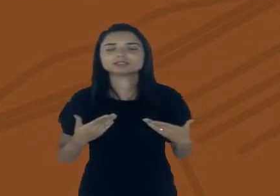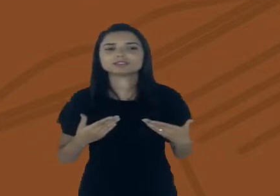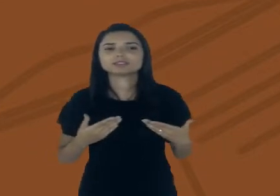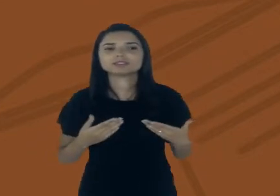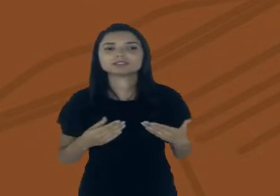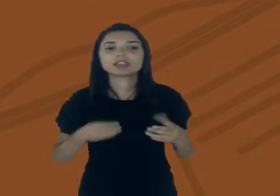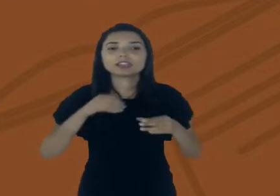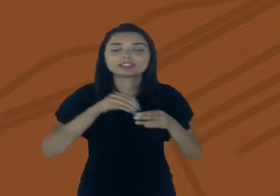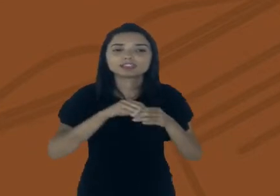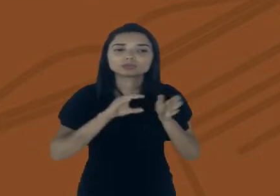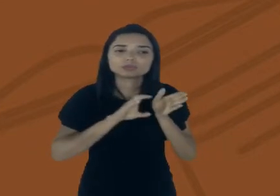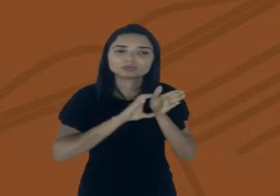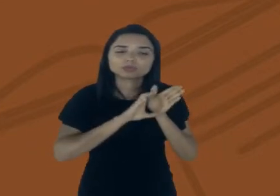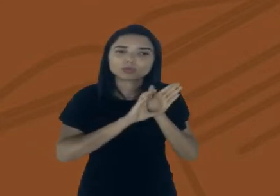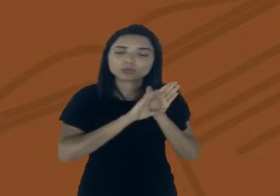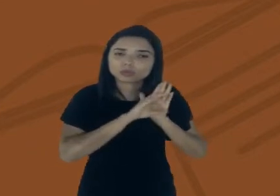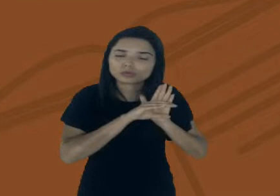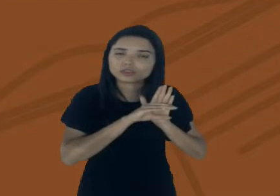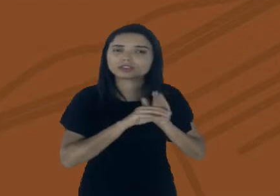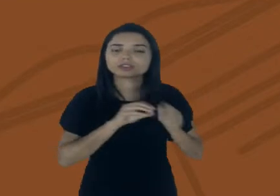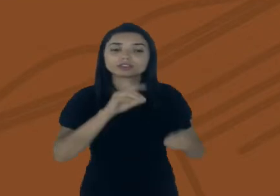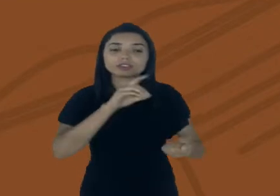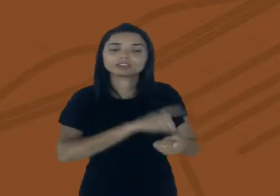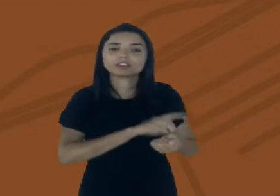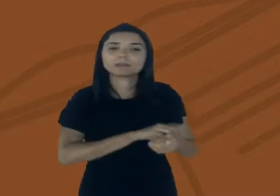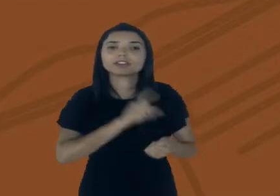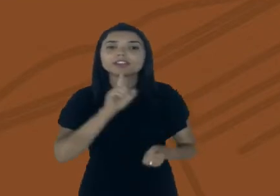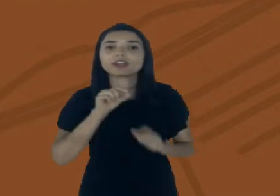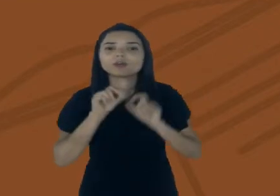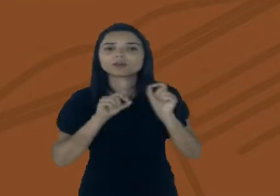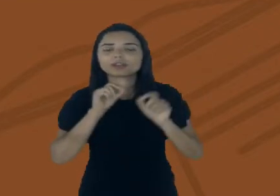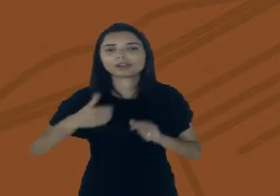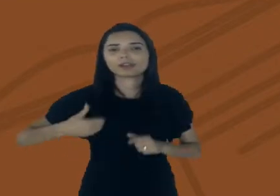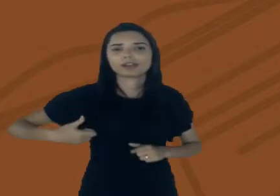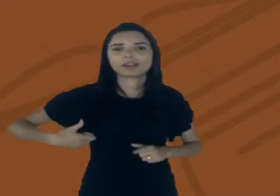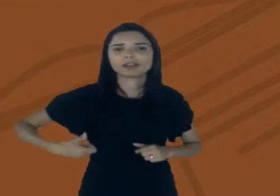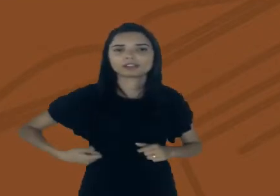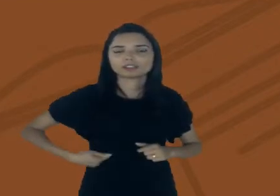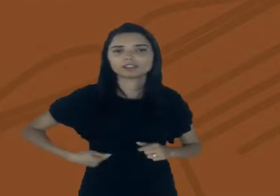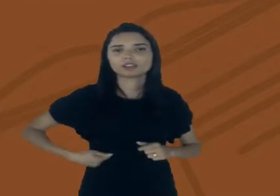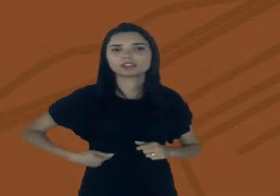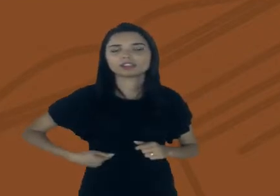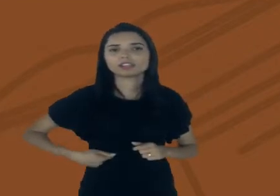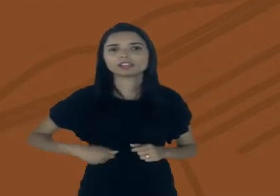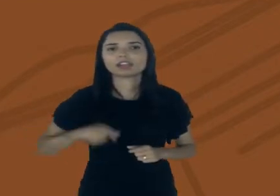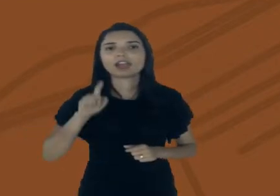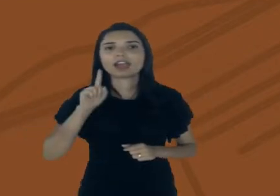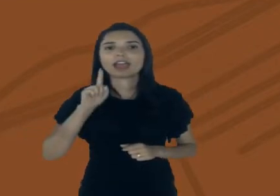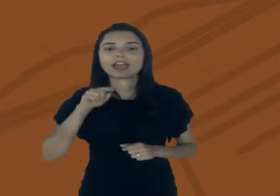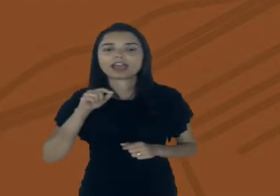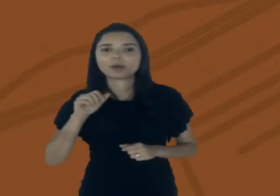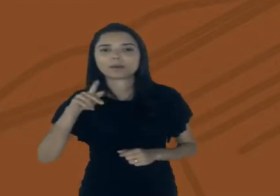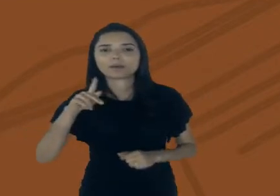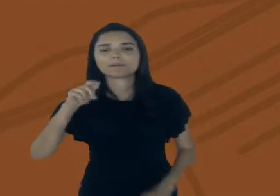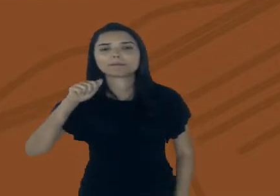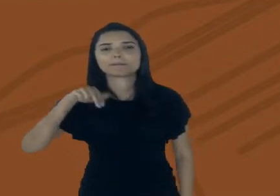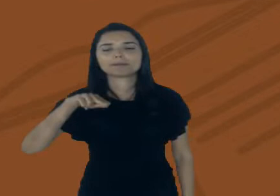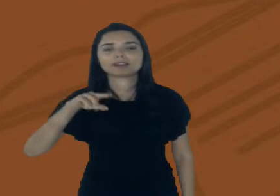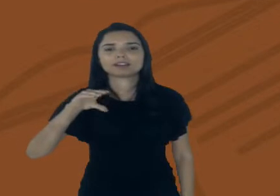que é diabetes, a gente pode dizer que a insulina é produzida pelo pâncreas e é responsável